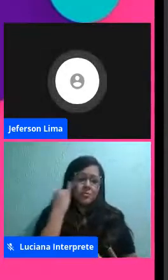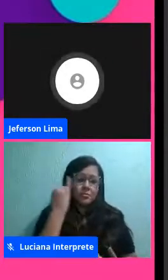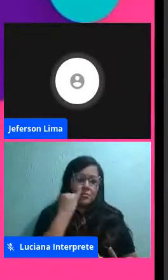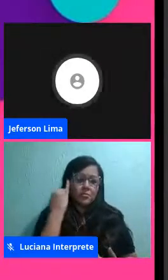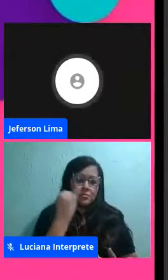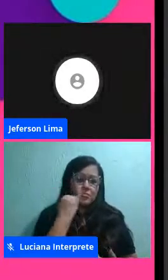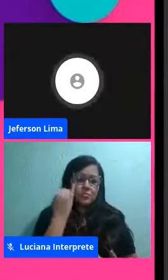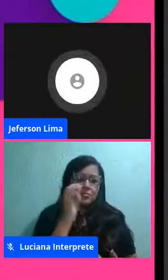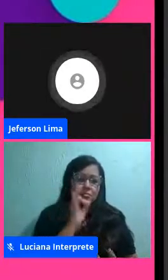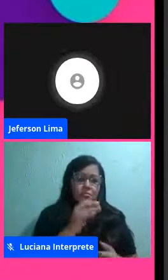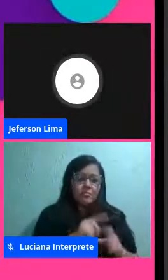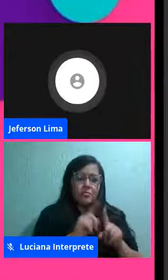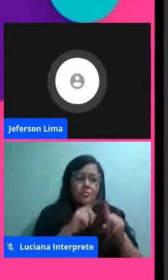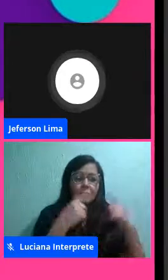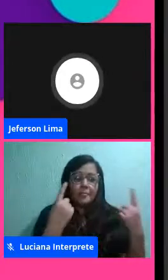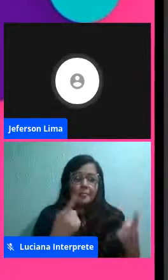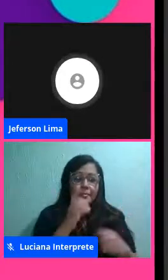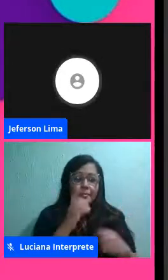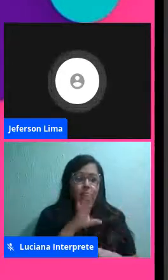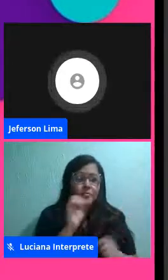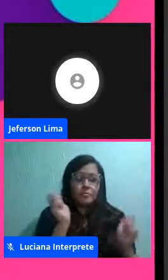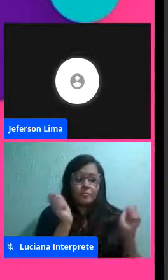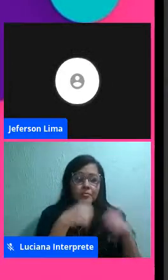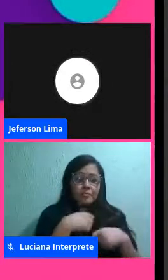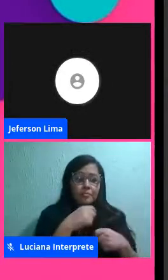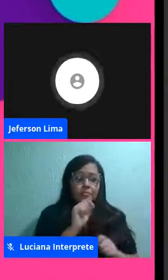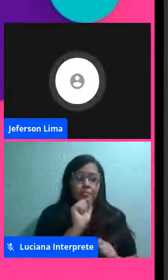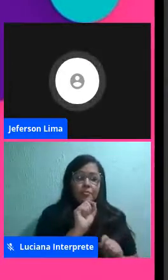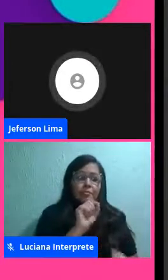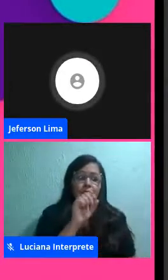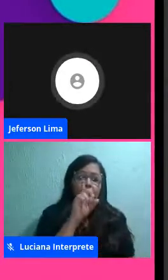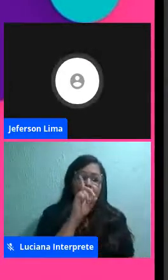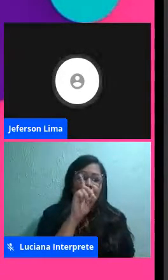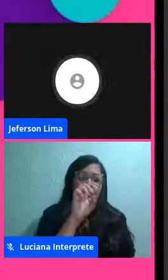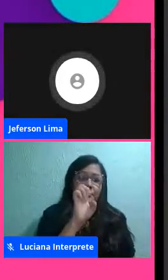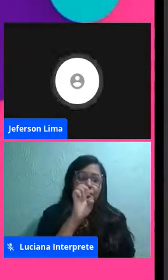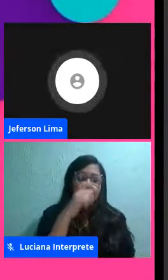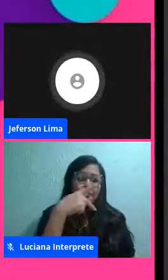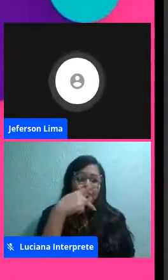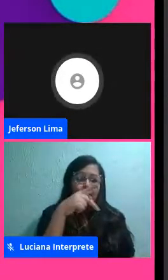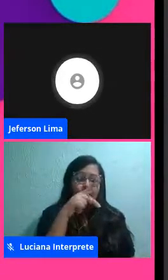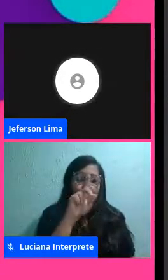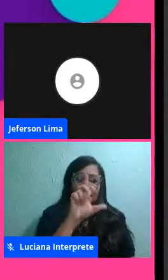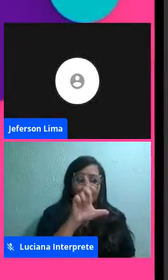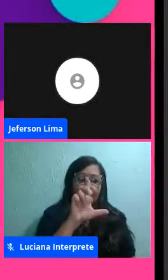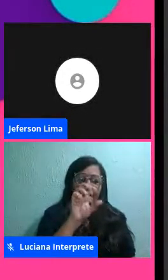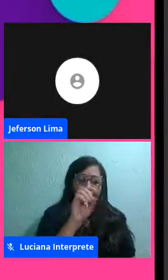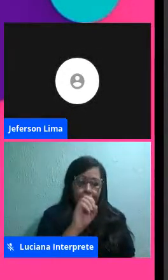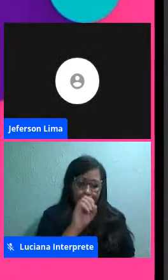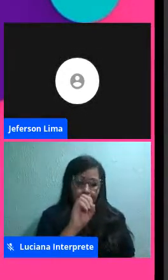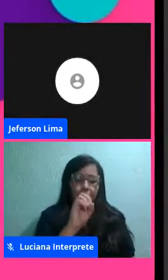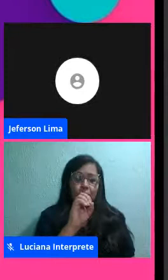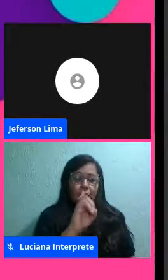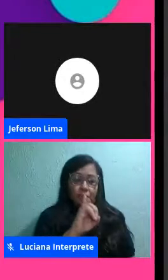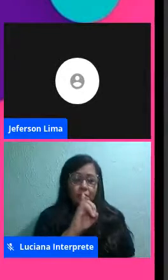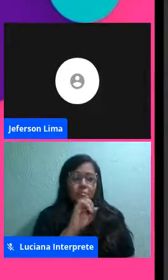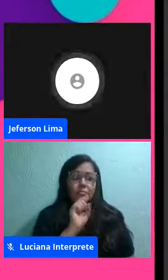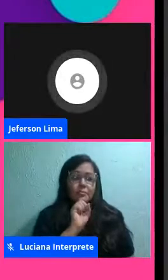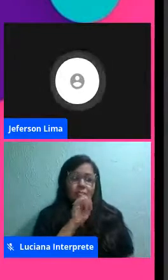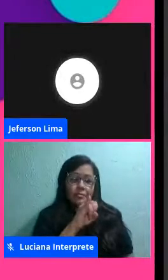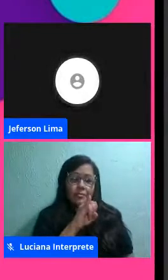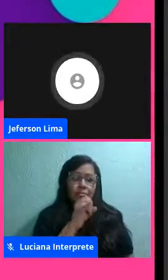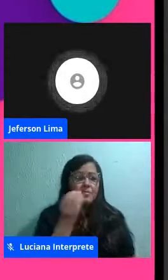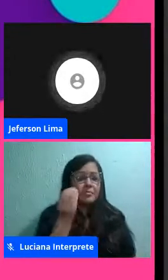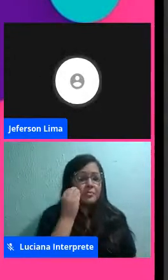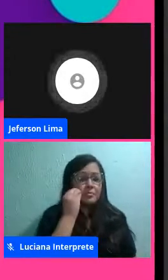nesse cara daqui, não no CPDE que a gente criou depois, porque nesse caso daqui, pronto. Agora